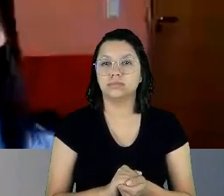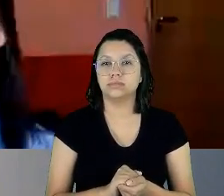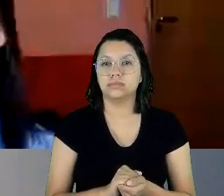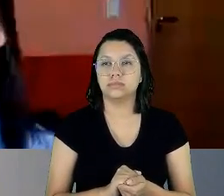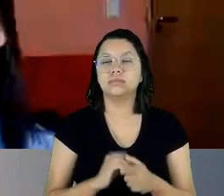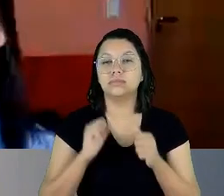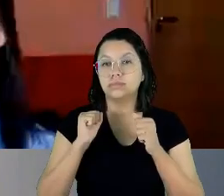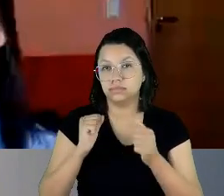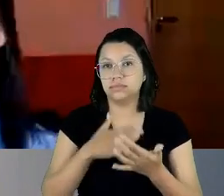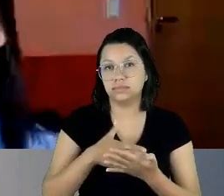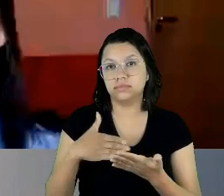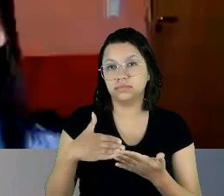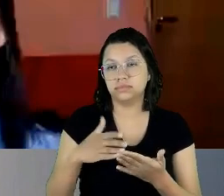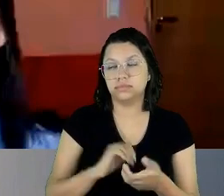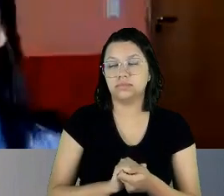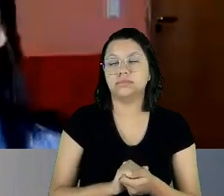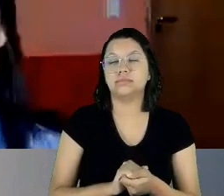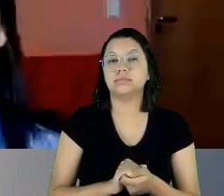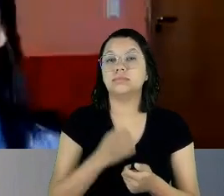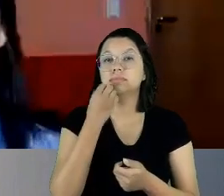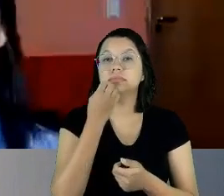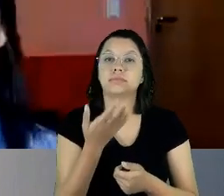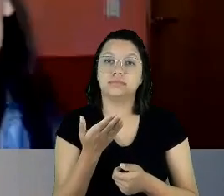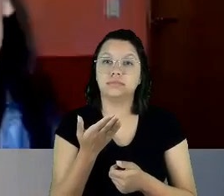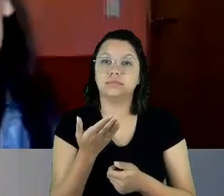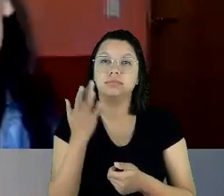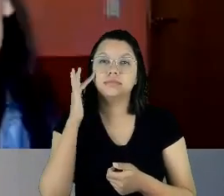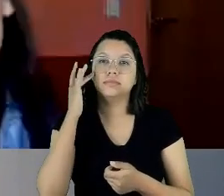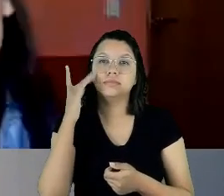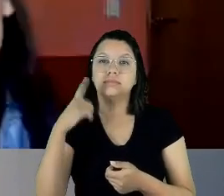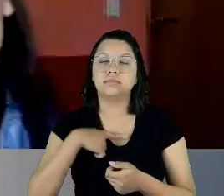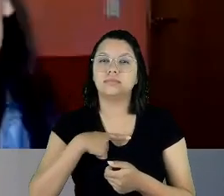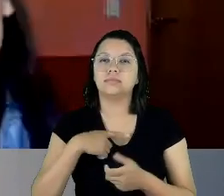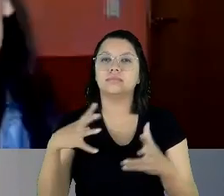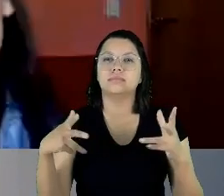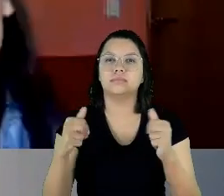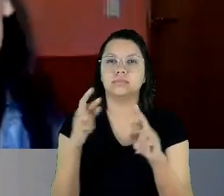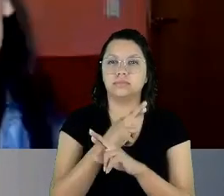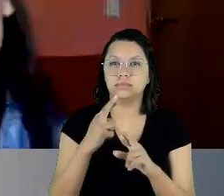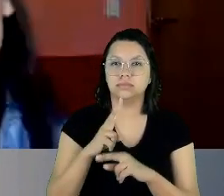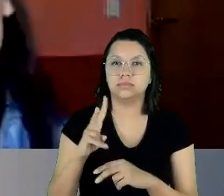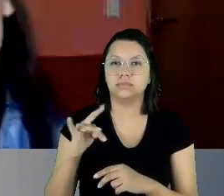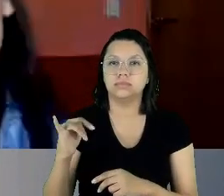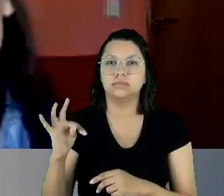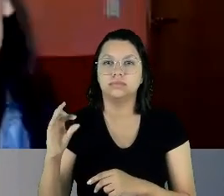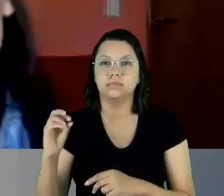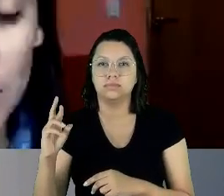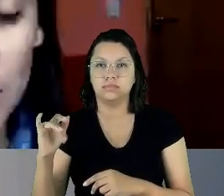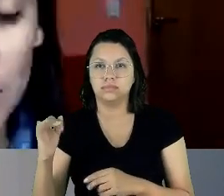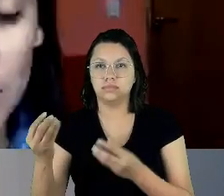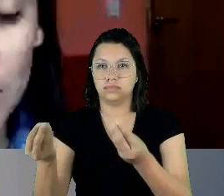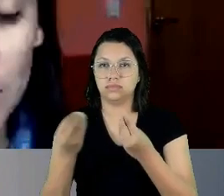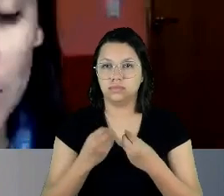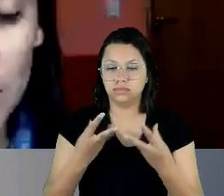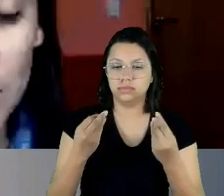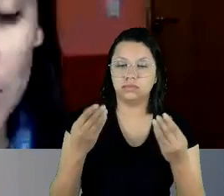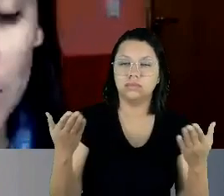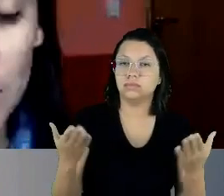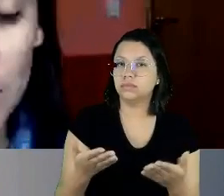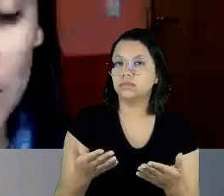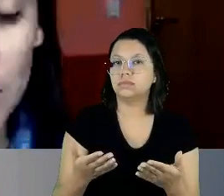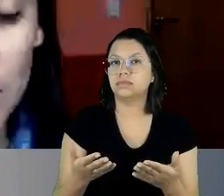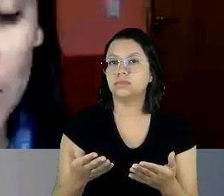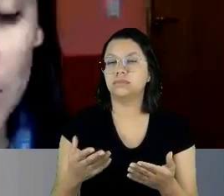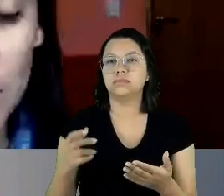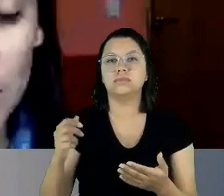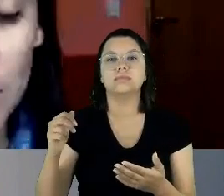Posso começar, então? Bom, acho que tem tudo a ver, a Vitória trouxe bastante disso